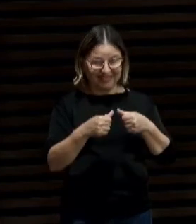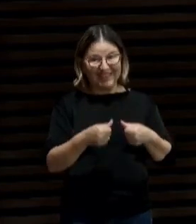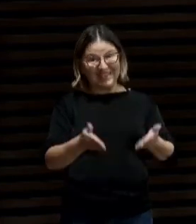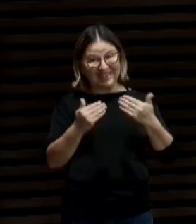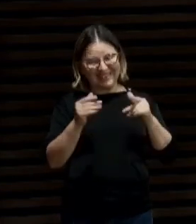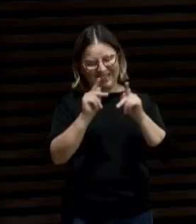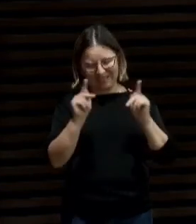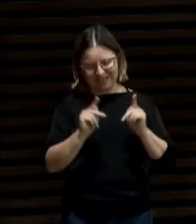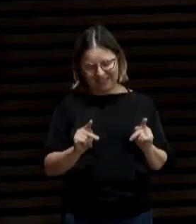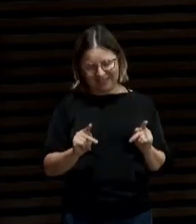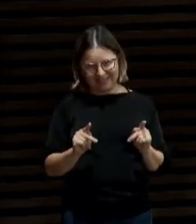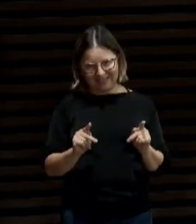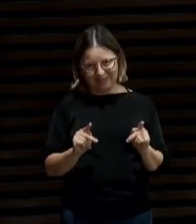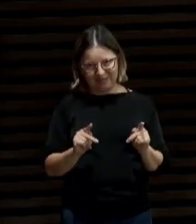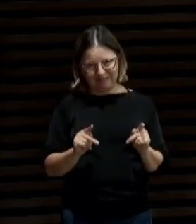paz